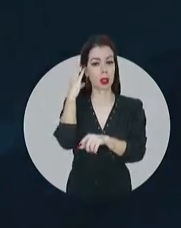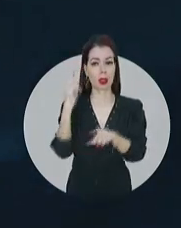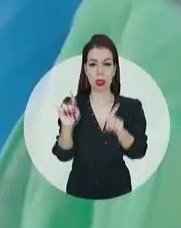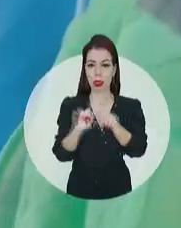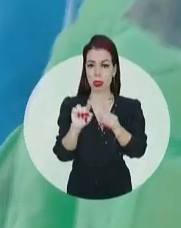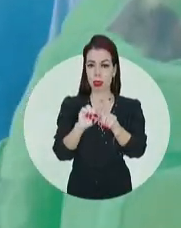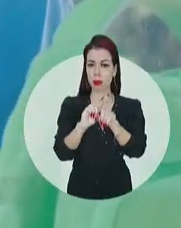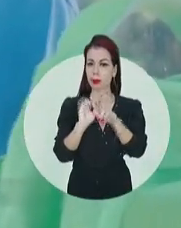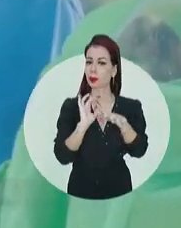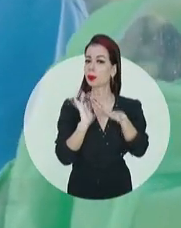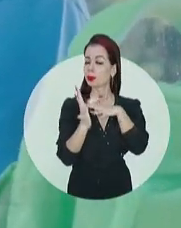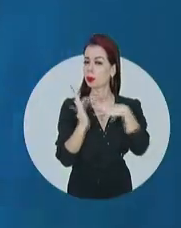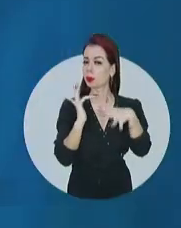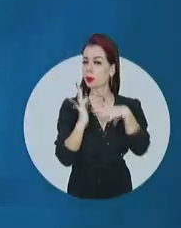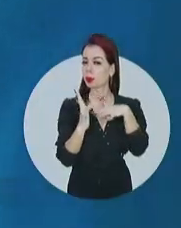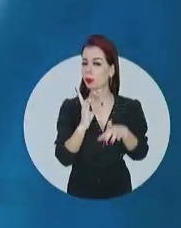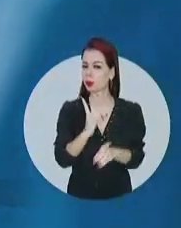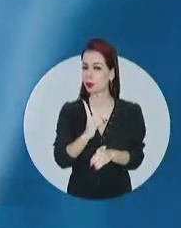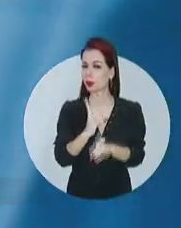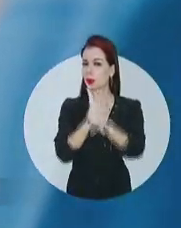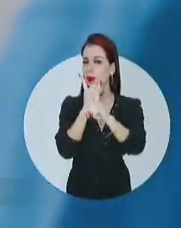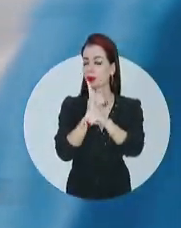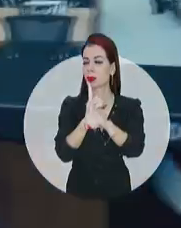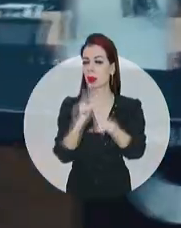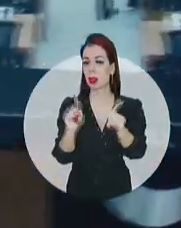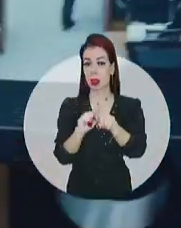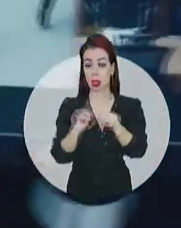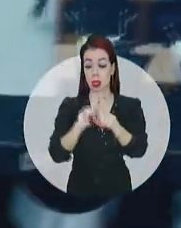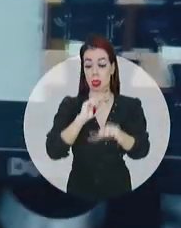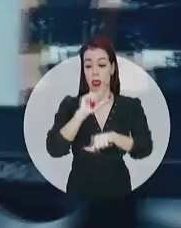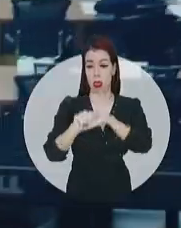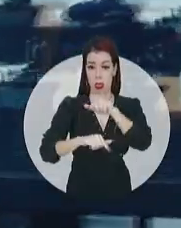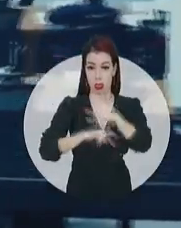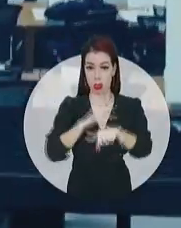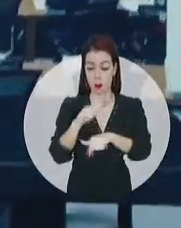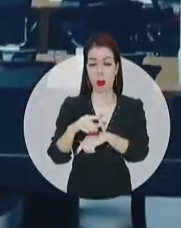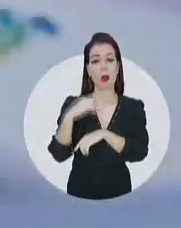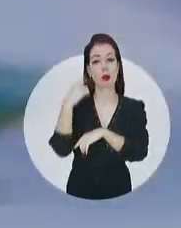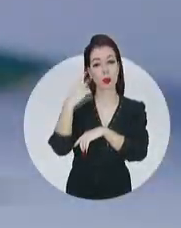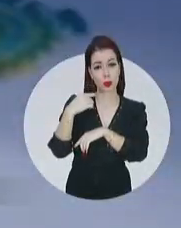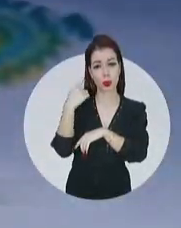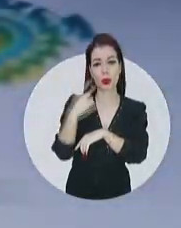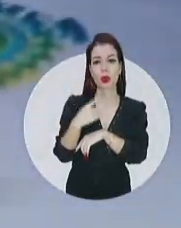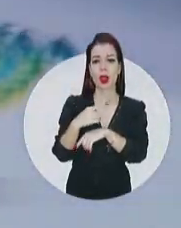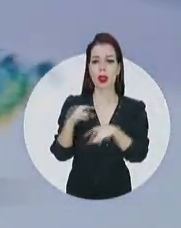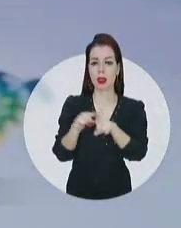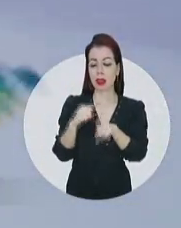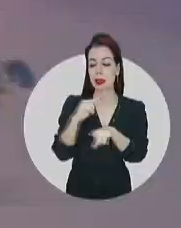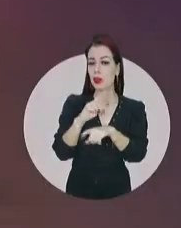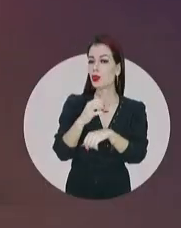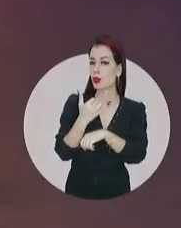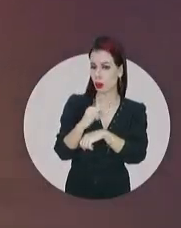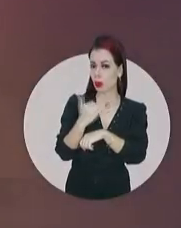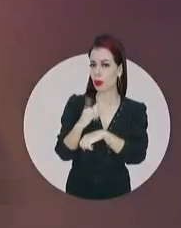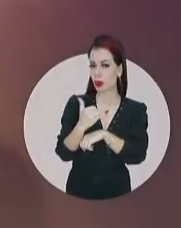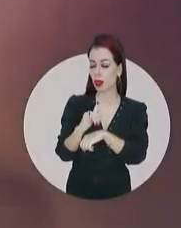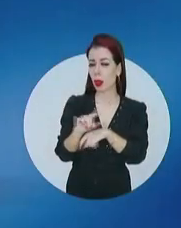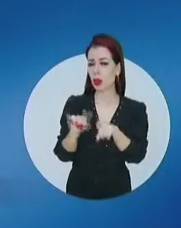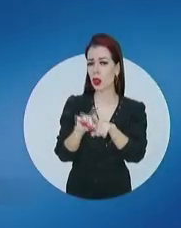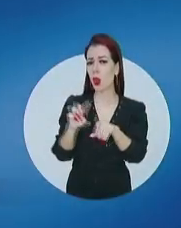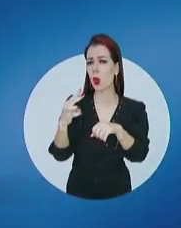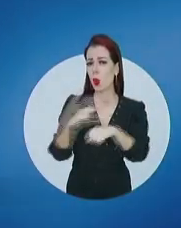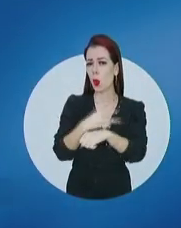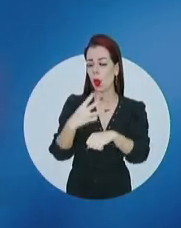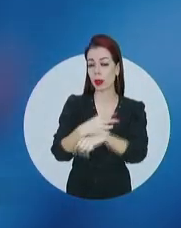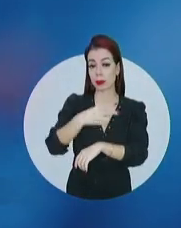rádio. Siga a Alemes também em suas redes sociais e receba atualizações sobre o trabalho dos deputados diretamente no